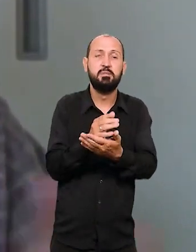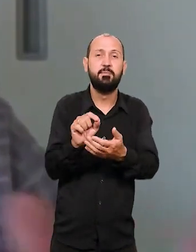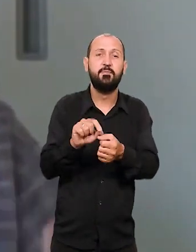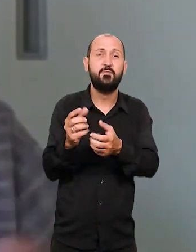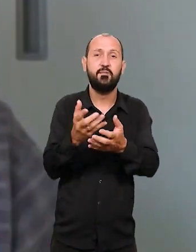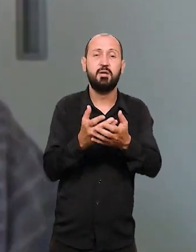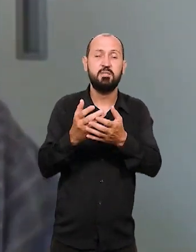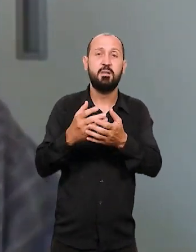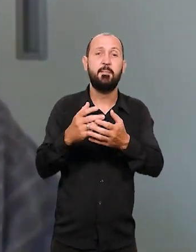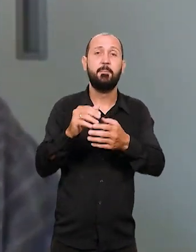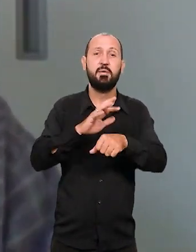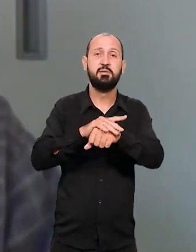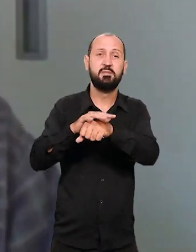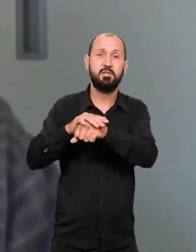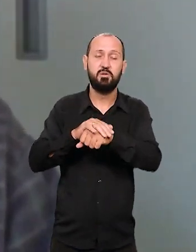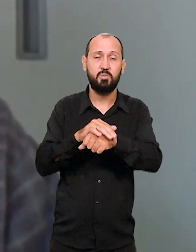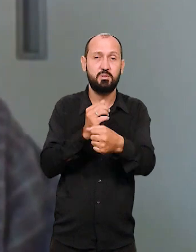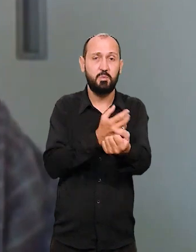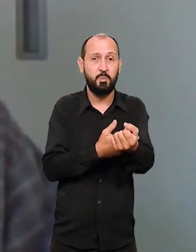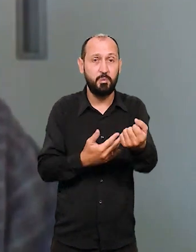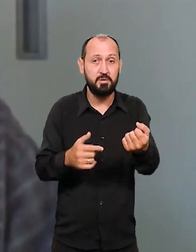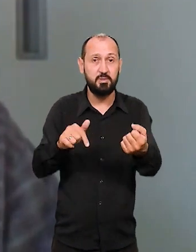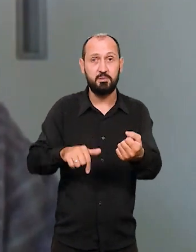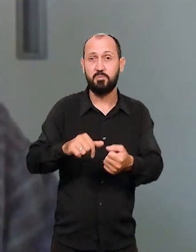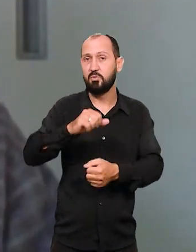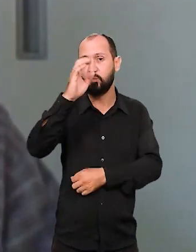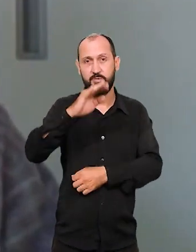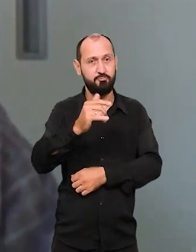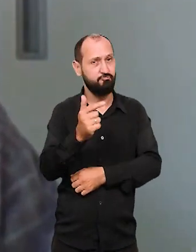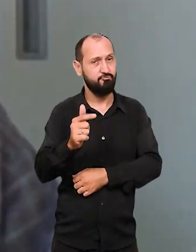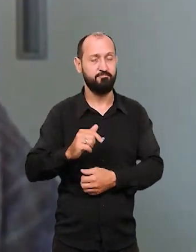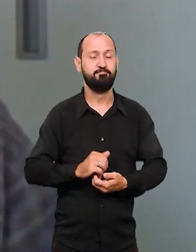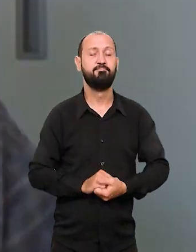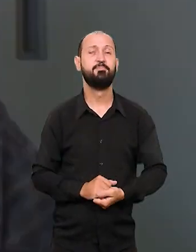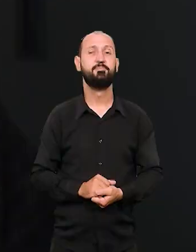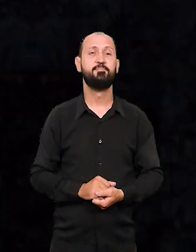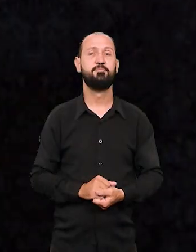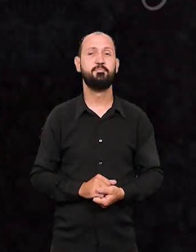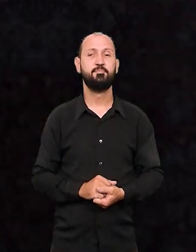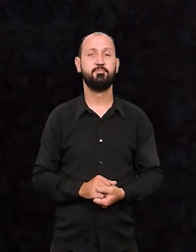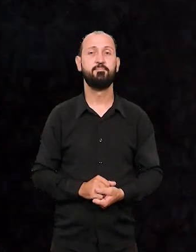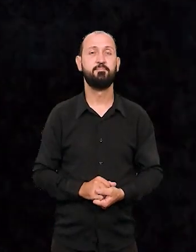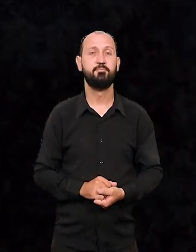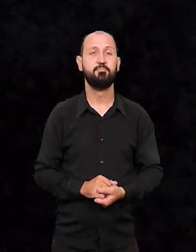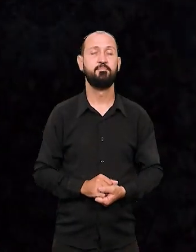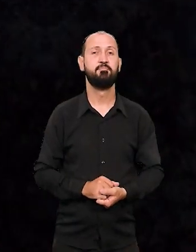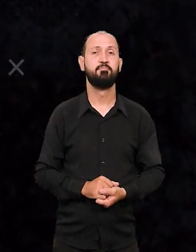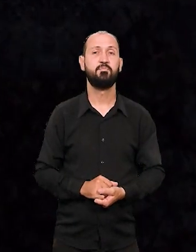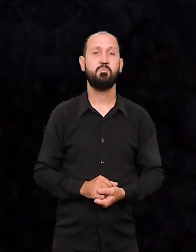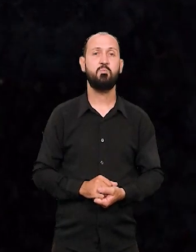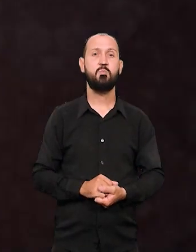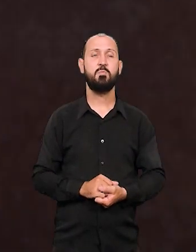não havia triagem nenhuma para as doenças transmissíveis por sangue no Brasil.